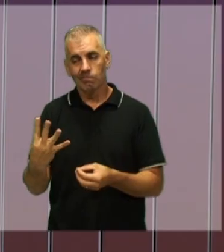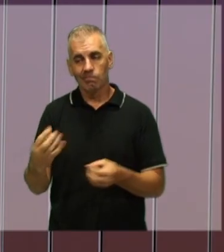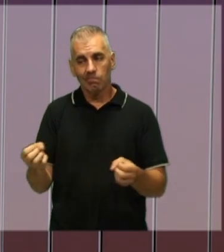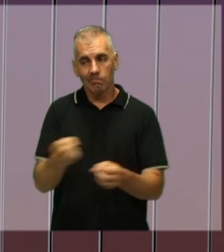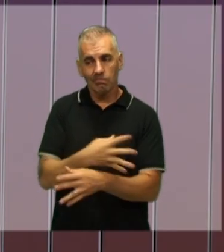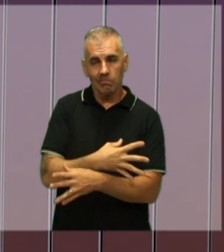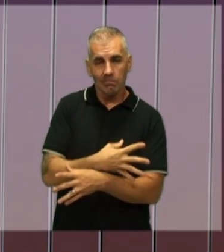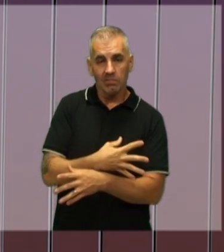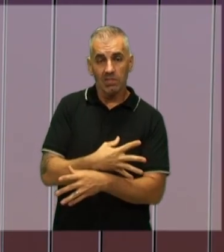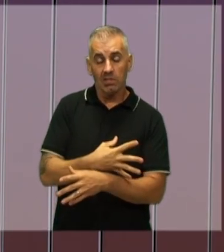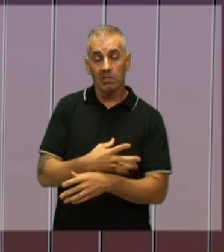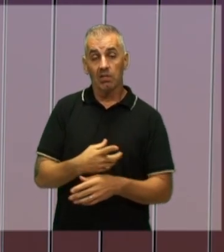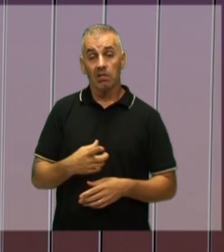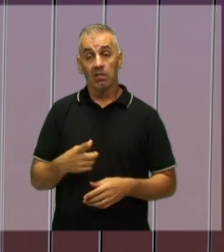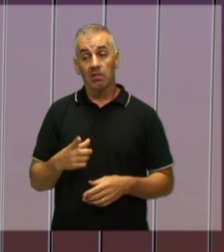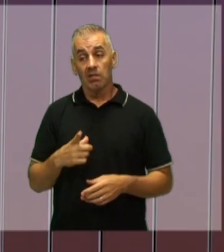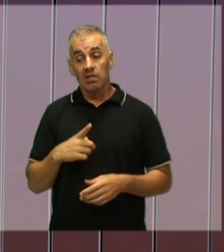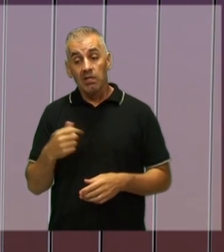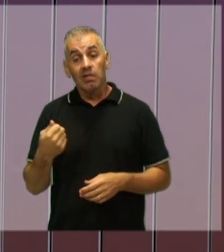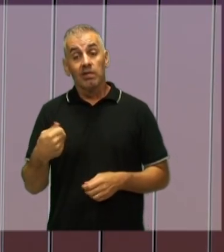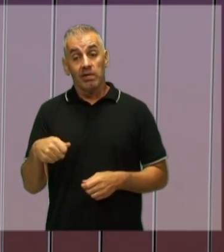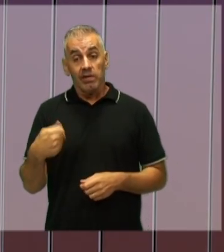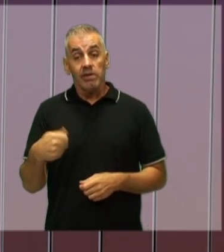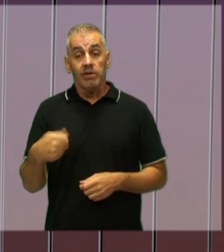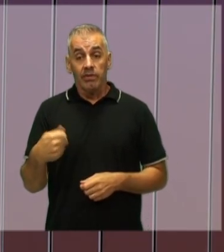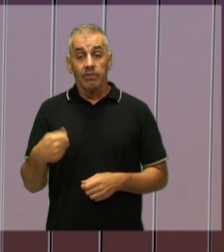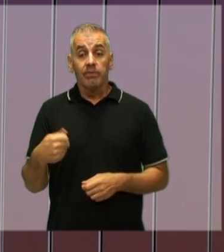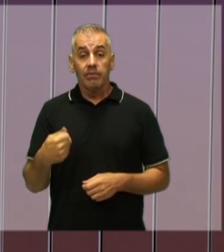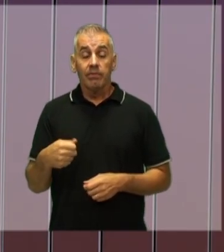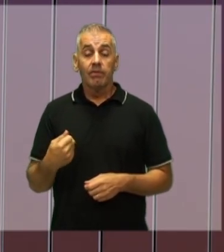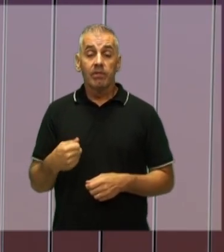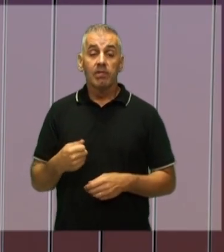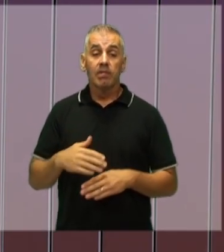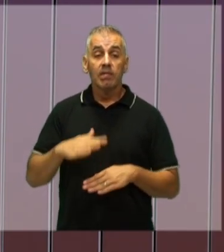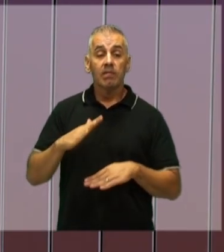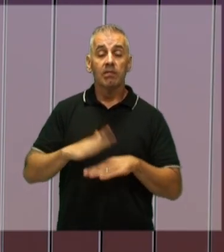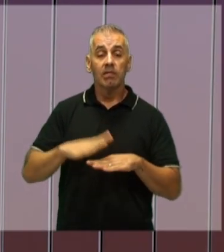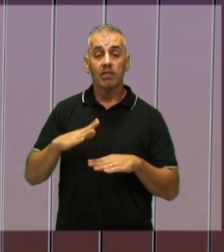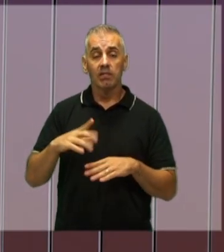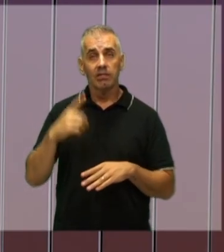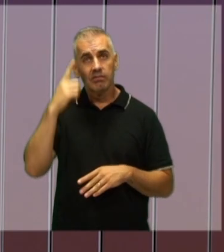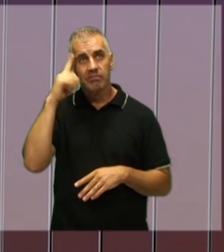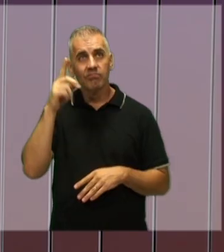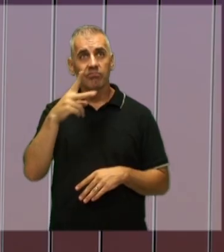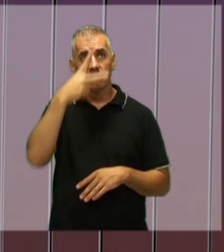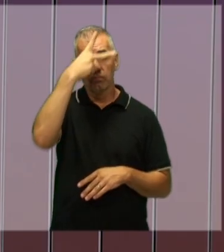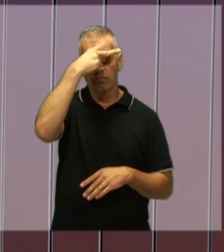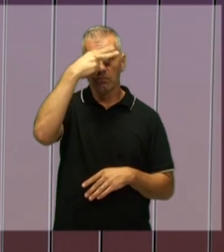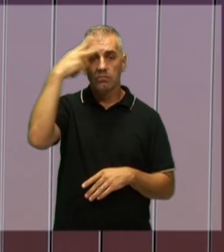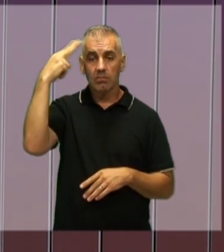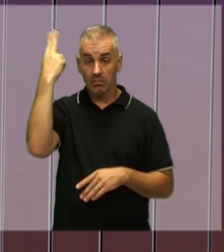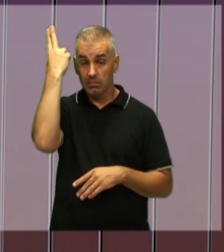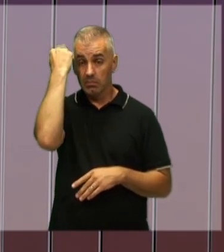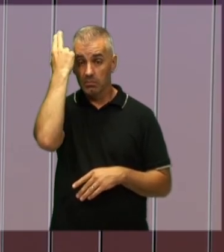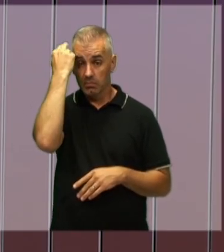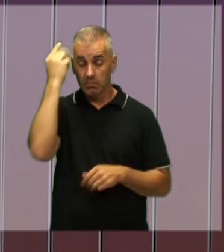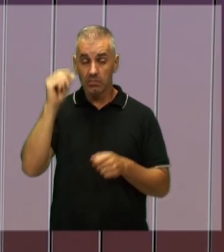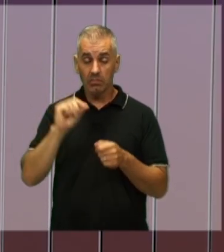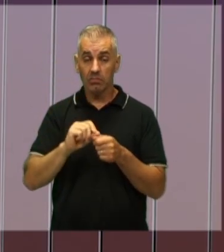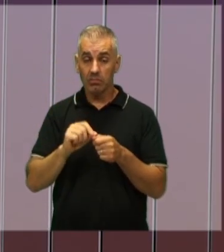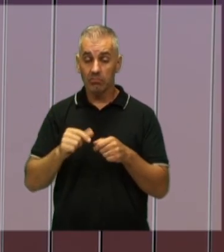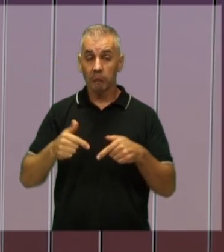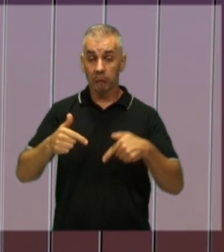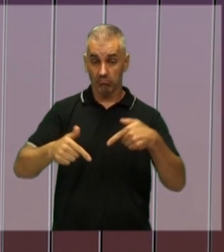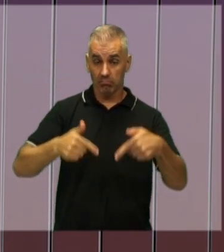Bom se não precisasse, mas só para ter uma ideia, Maurício, o prefeito ele fez um trabalho, em